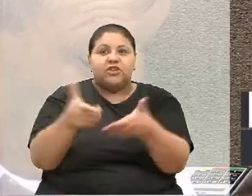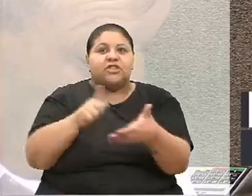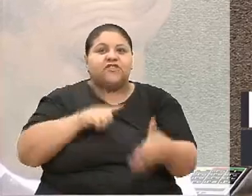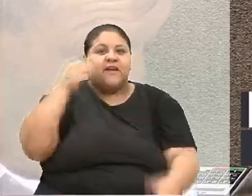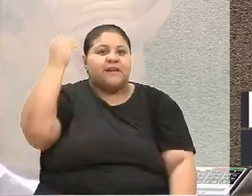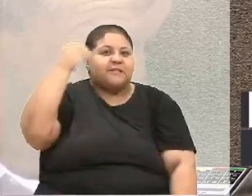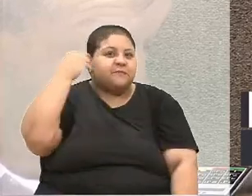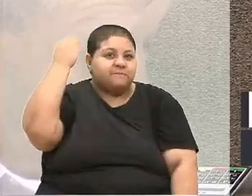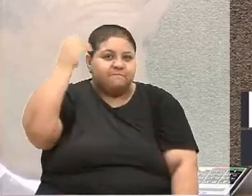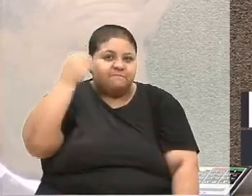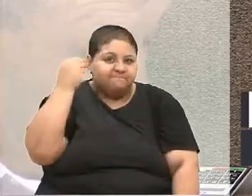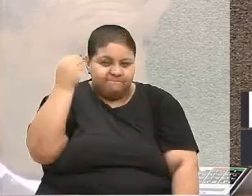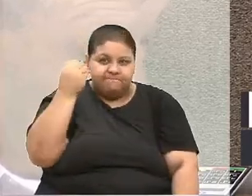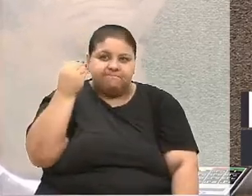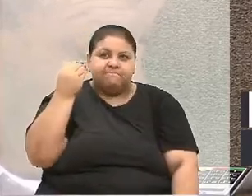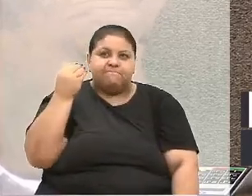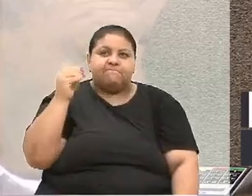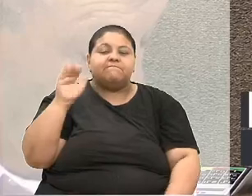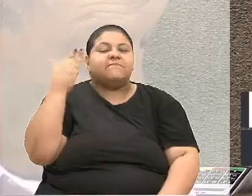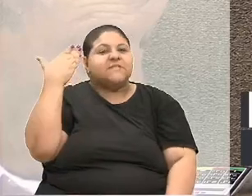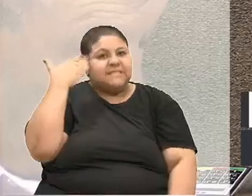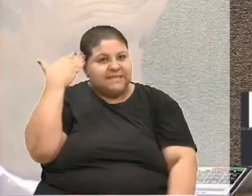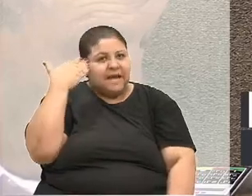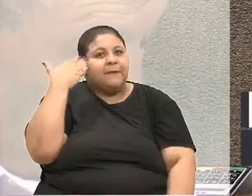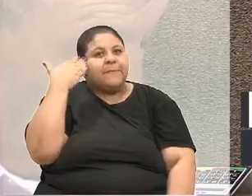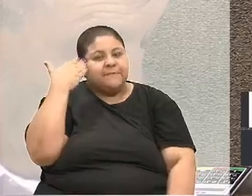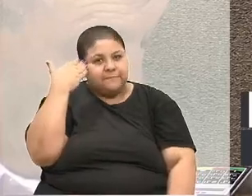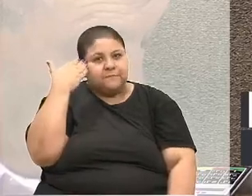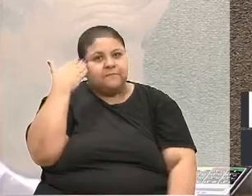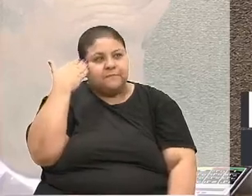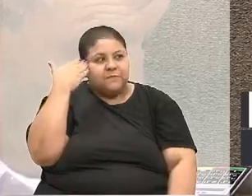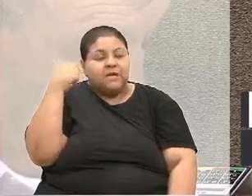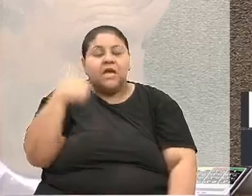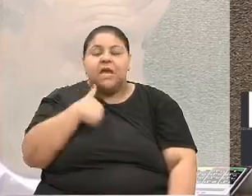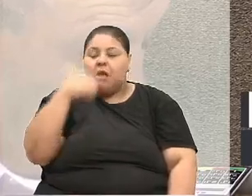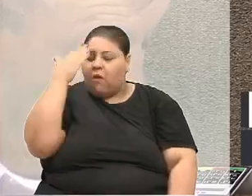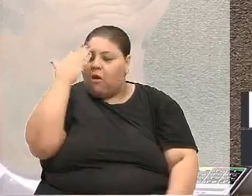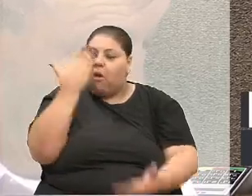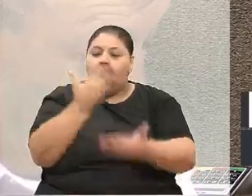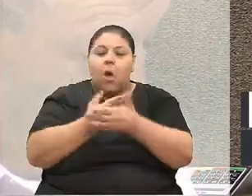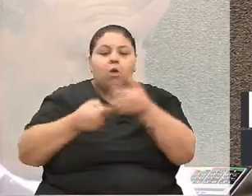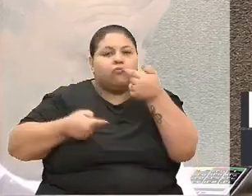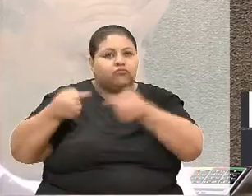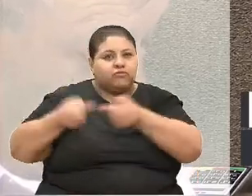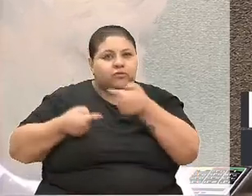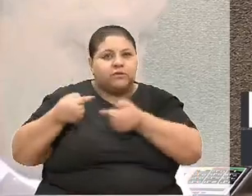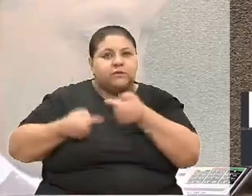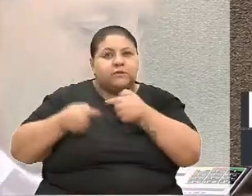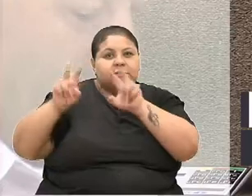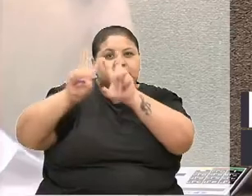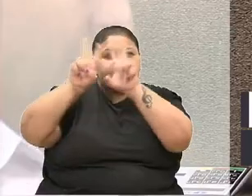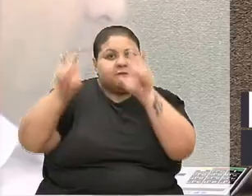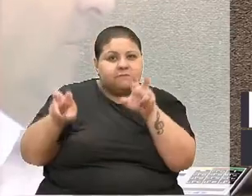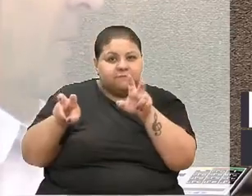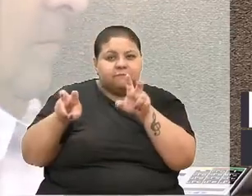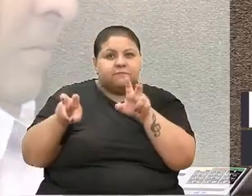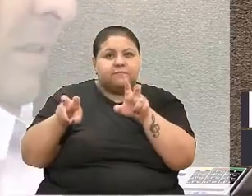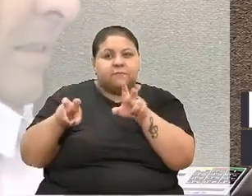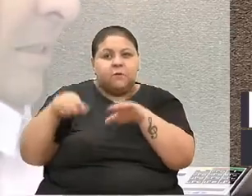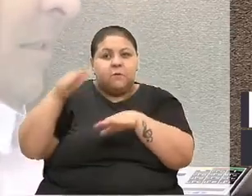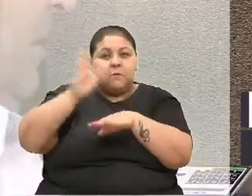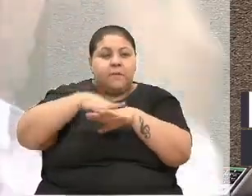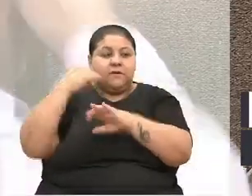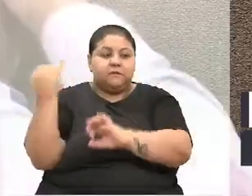experiência no âmbito escolar, sabe muito bem, e tenho certeza que discutirá muito bem esse tema com mais